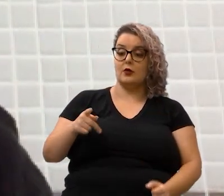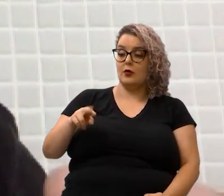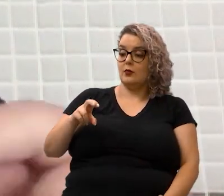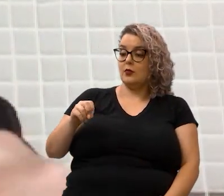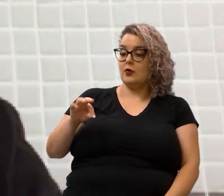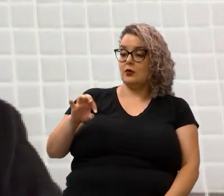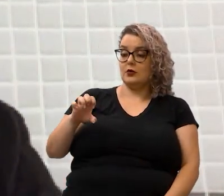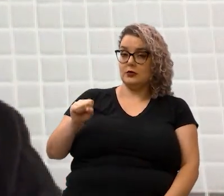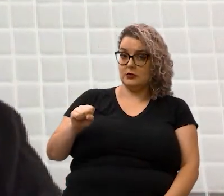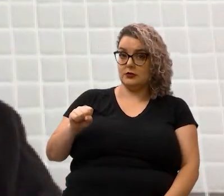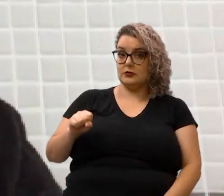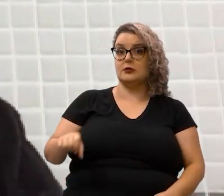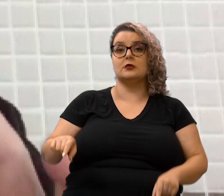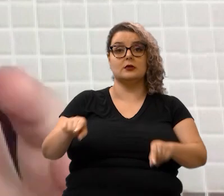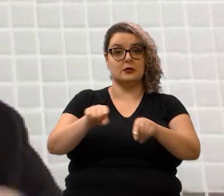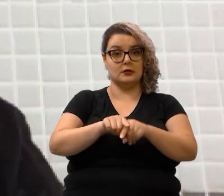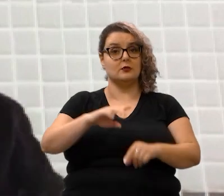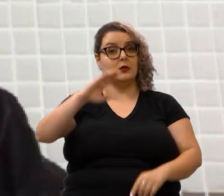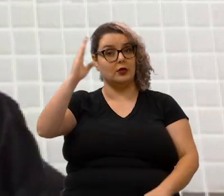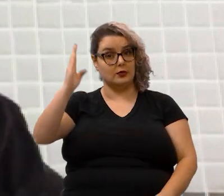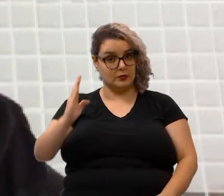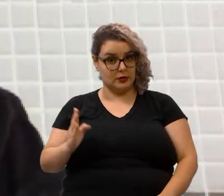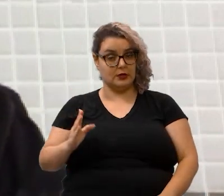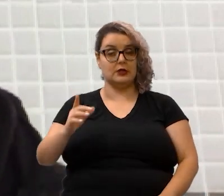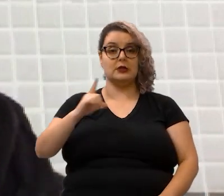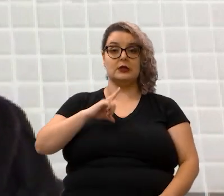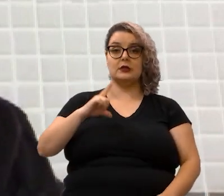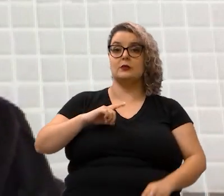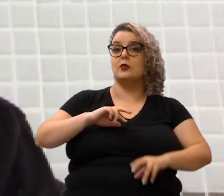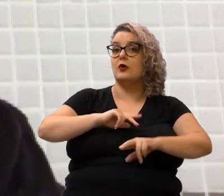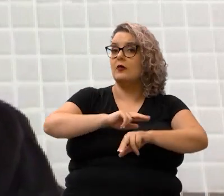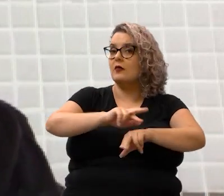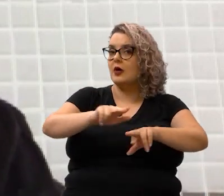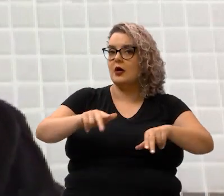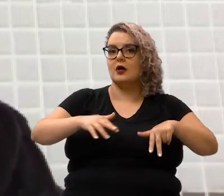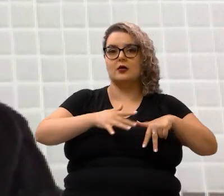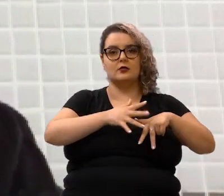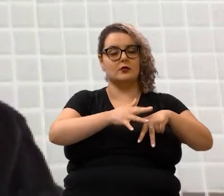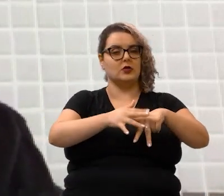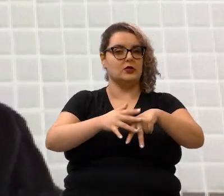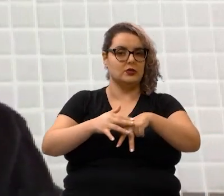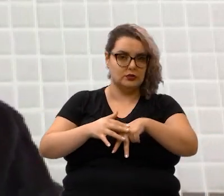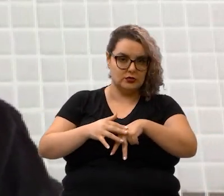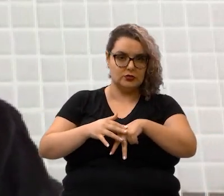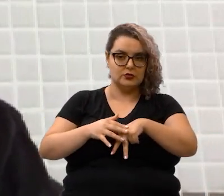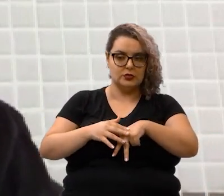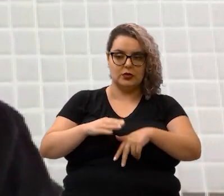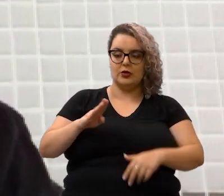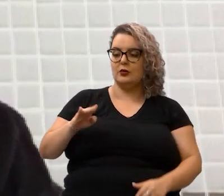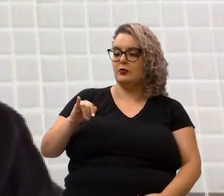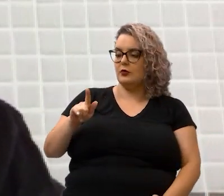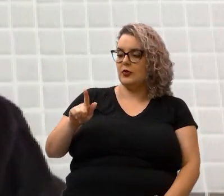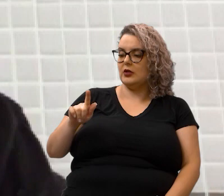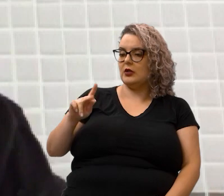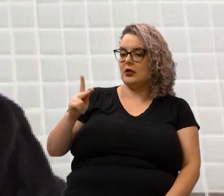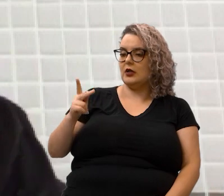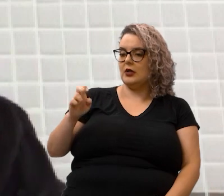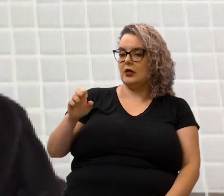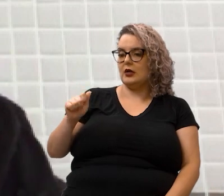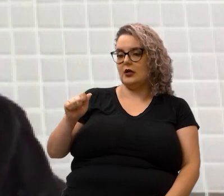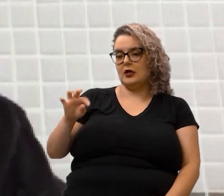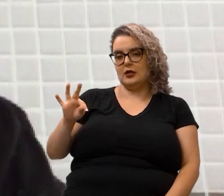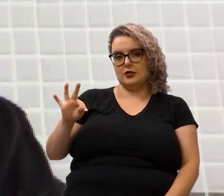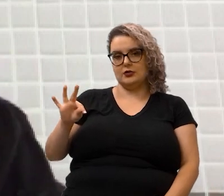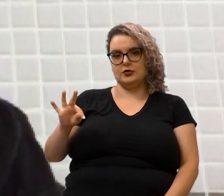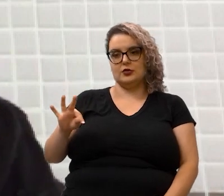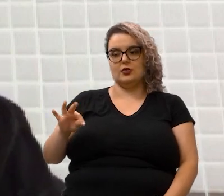mundo inteiro, inclusive no Brasil. No Brasil, nós temos centenas de pacientes com essas próteses chamadas Big Head.